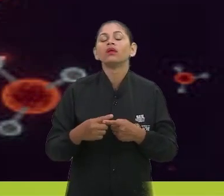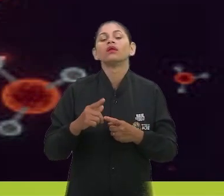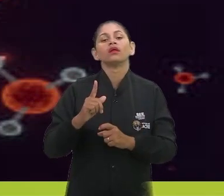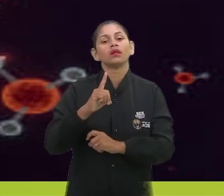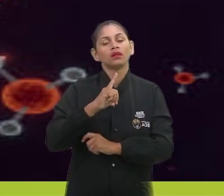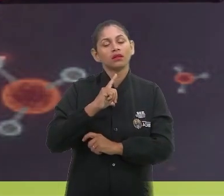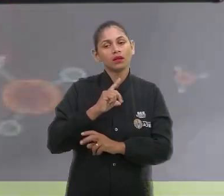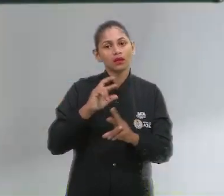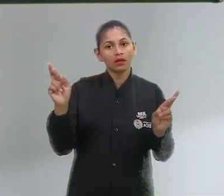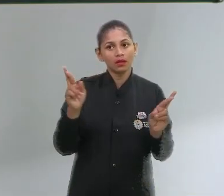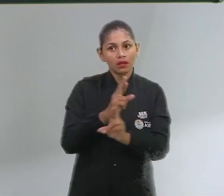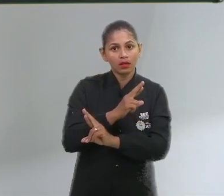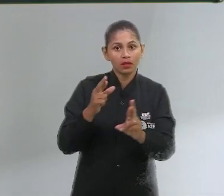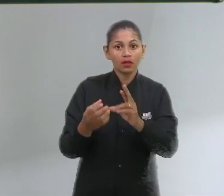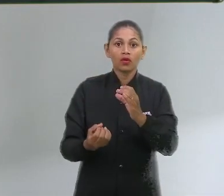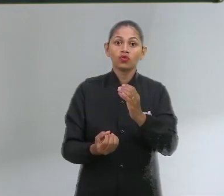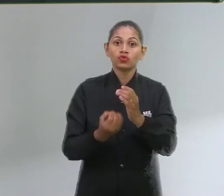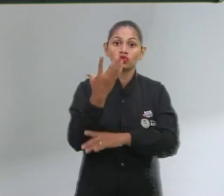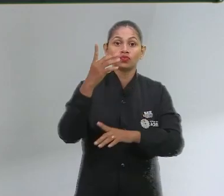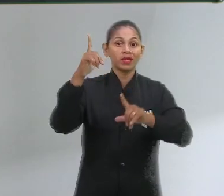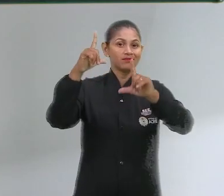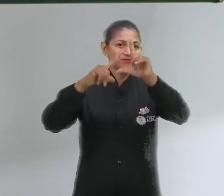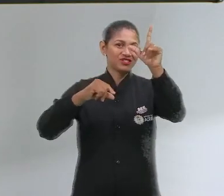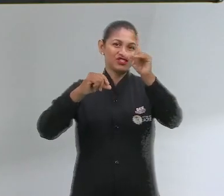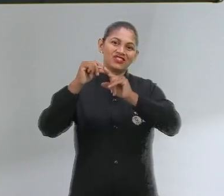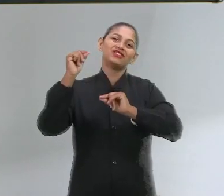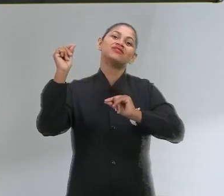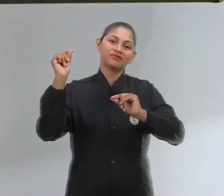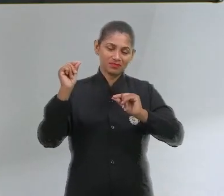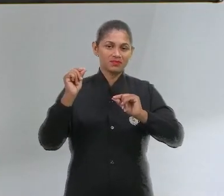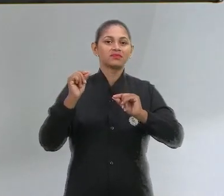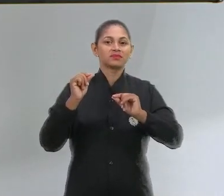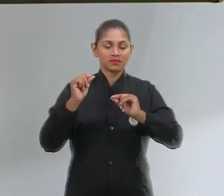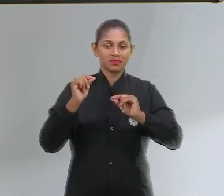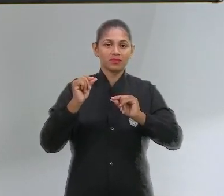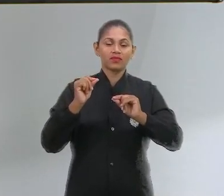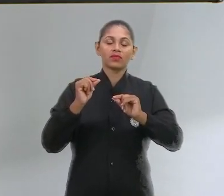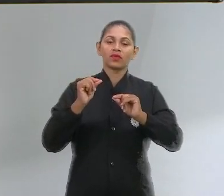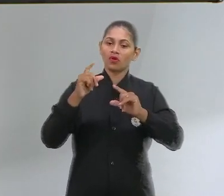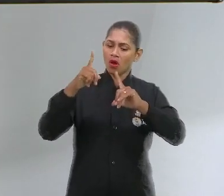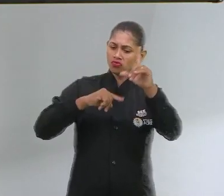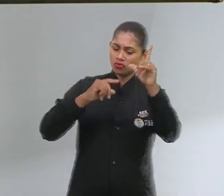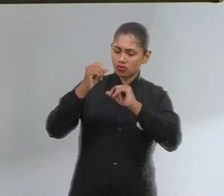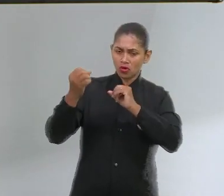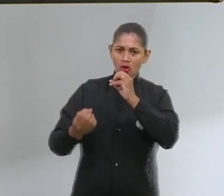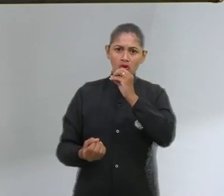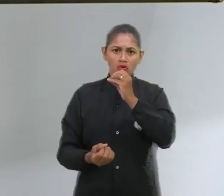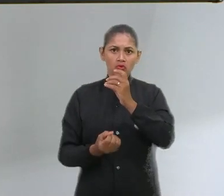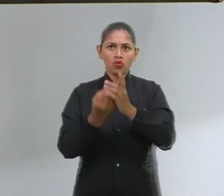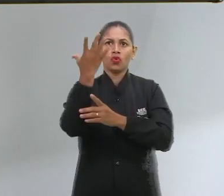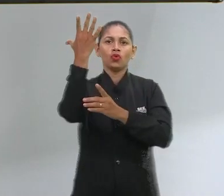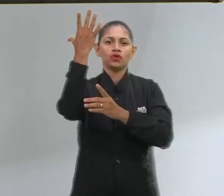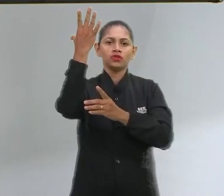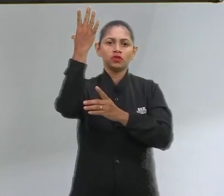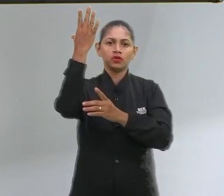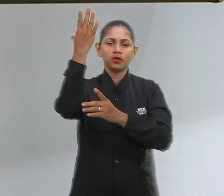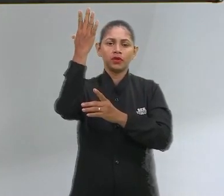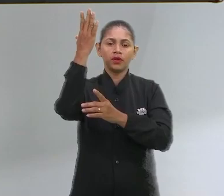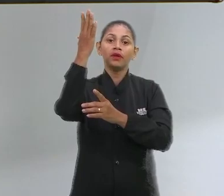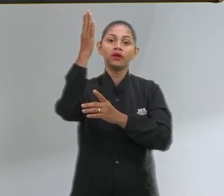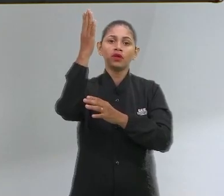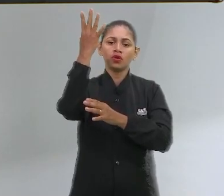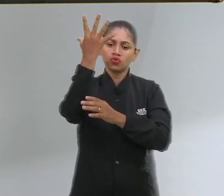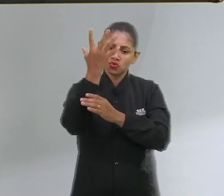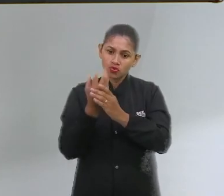o nascimento e o surgimento de estrelas. Então as estrelas elas vão nascer, elas vão morrer, e como o universo está em uma